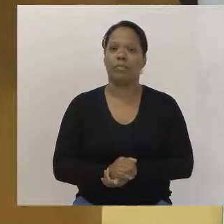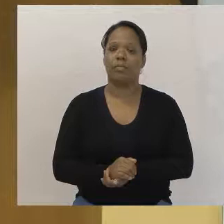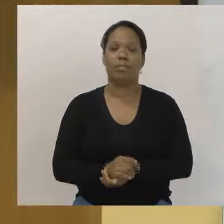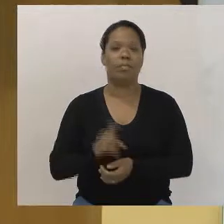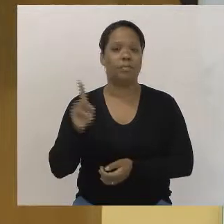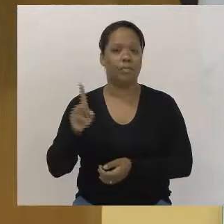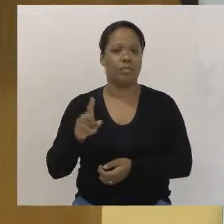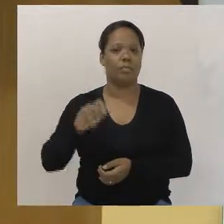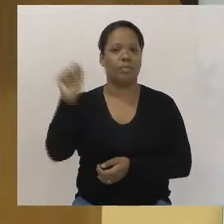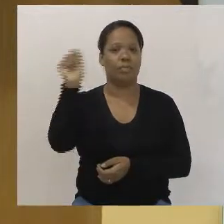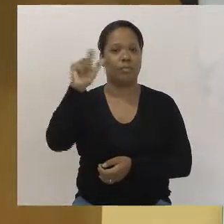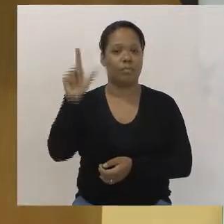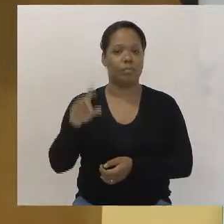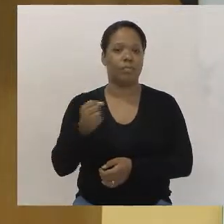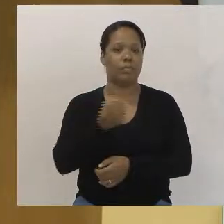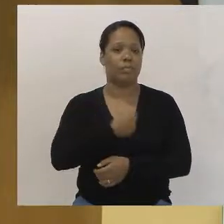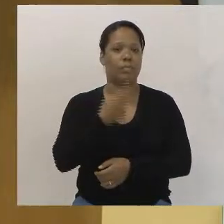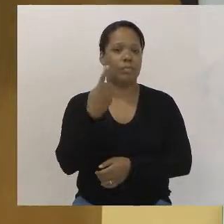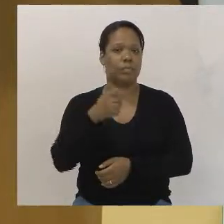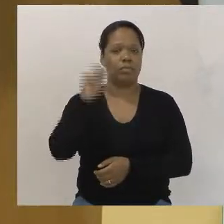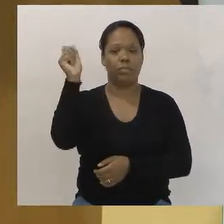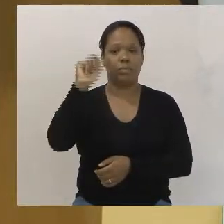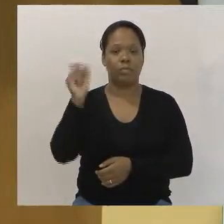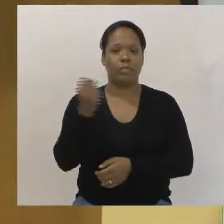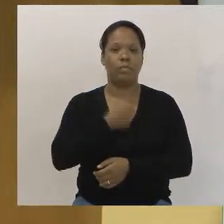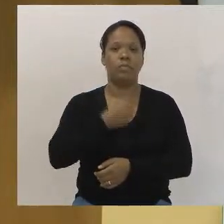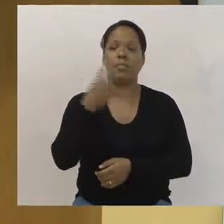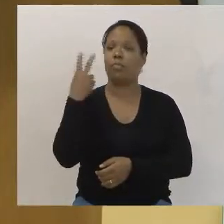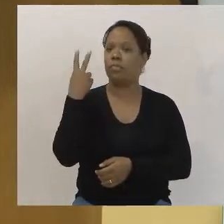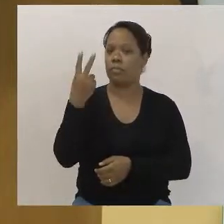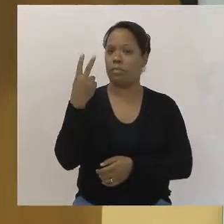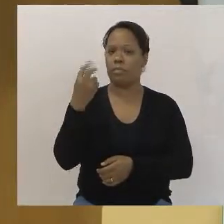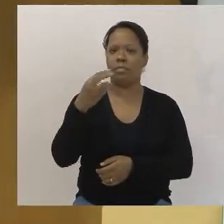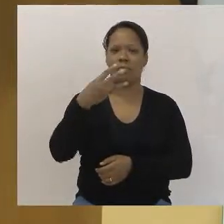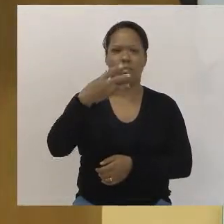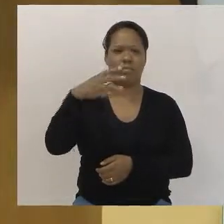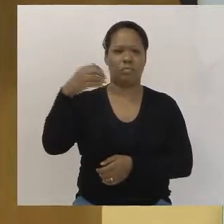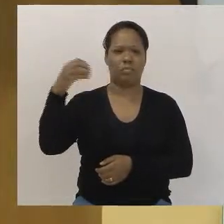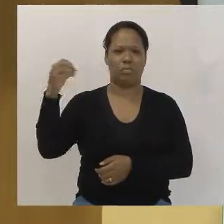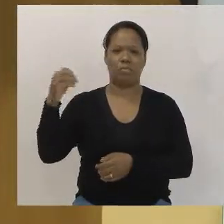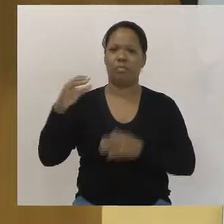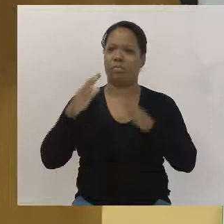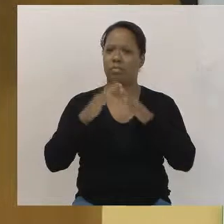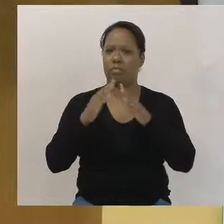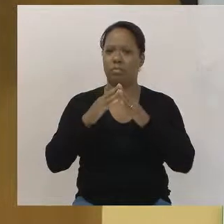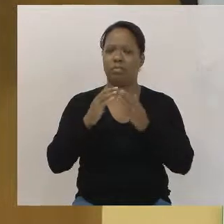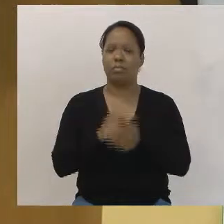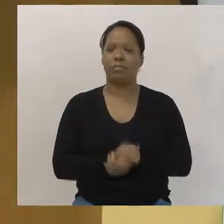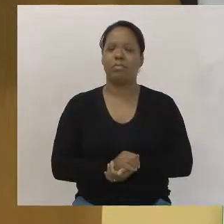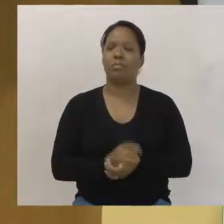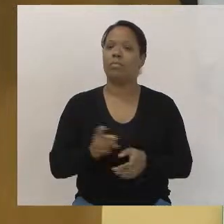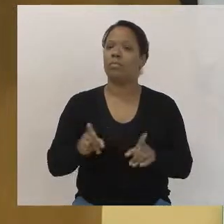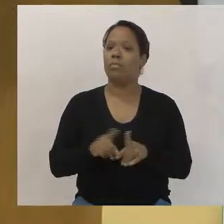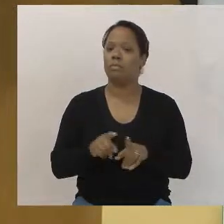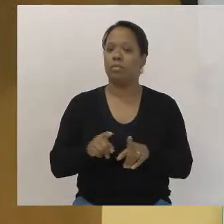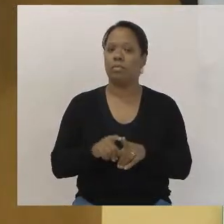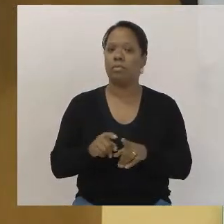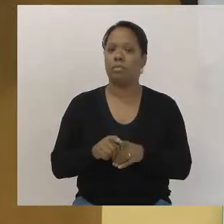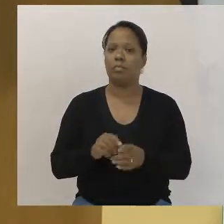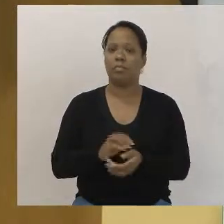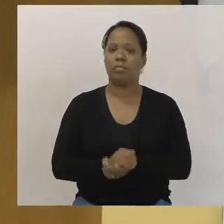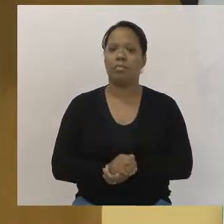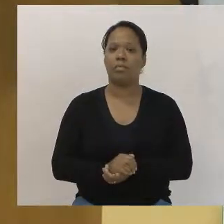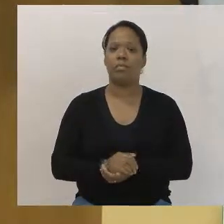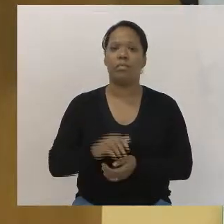lagoa azul lagoa azul 2 que tem 300 barracos falar e tem também a